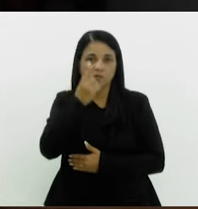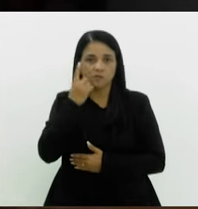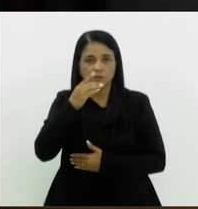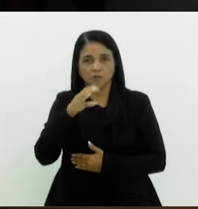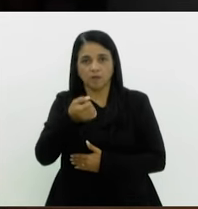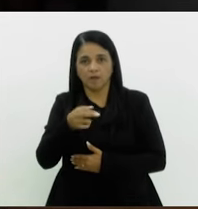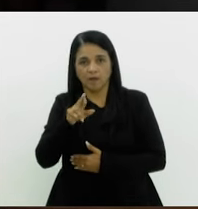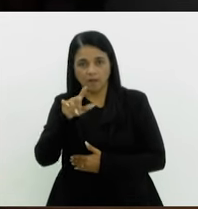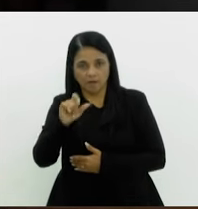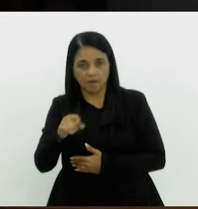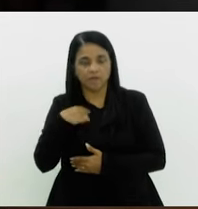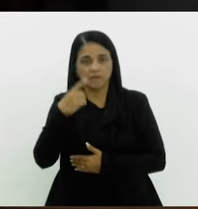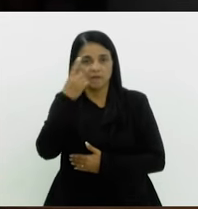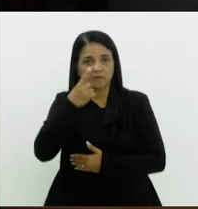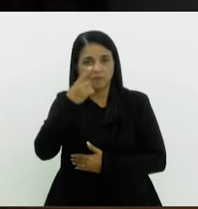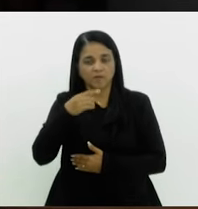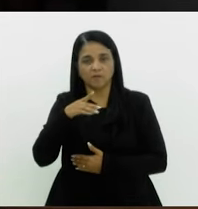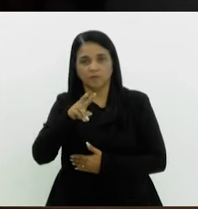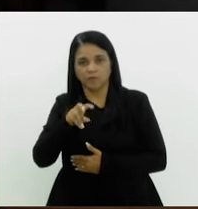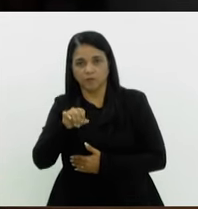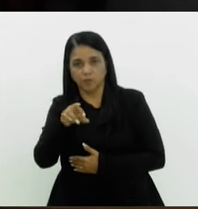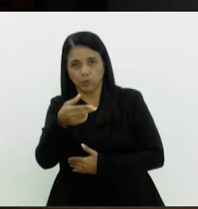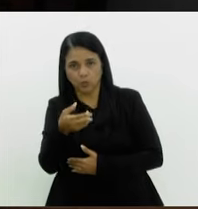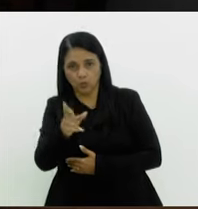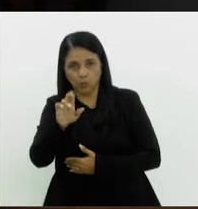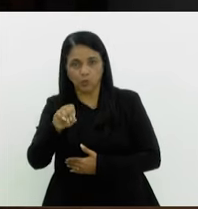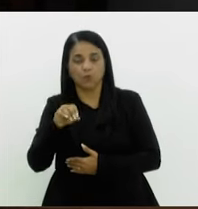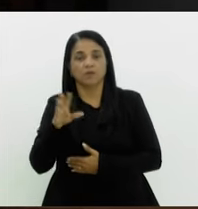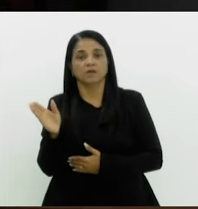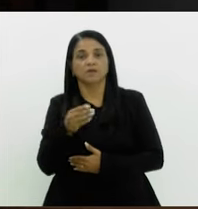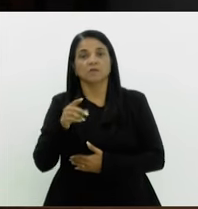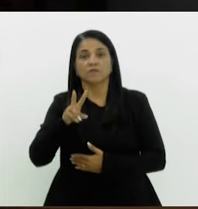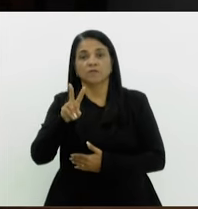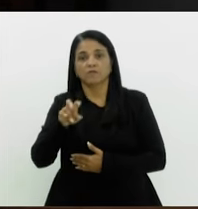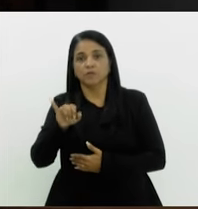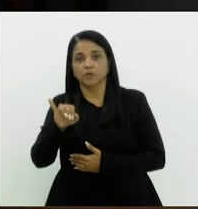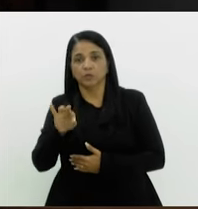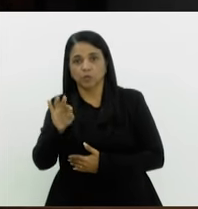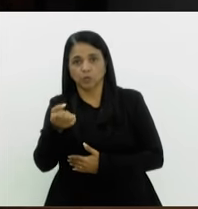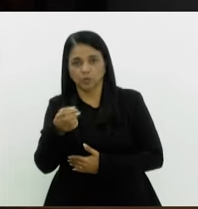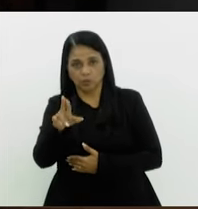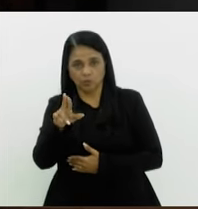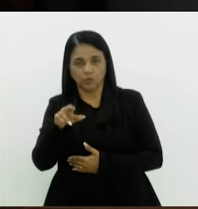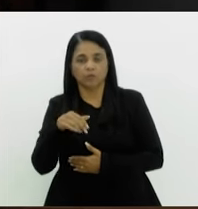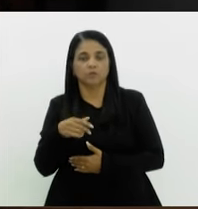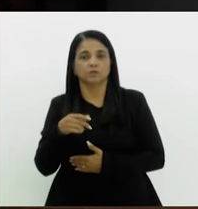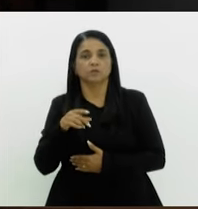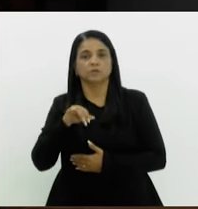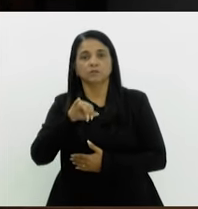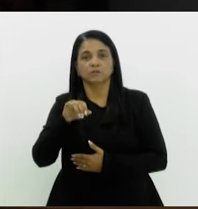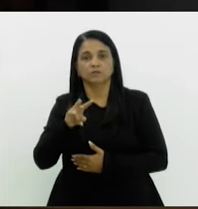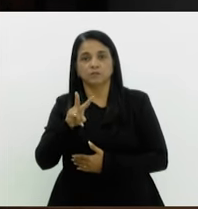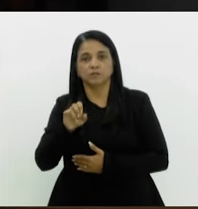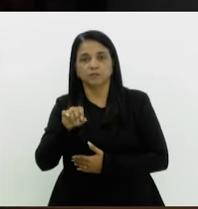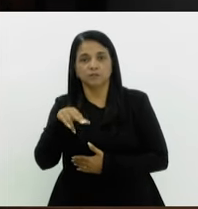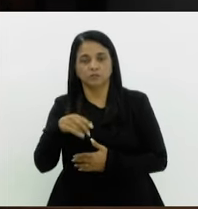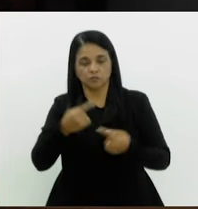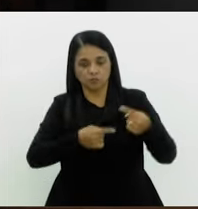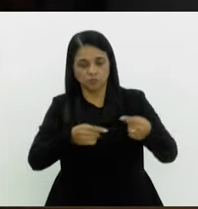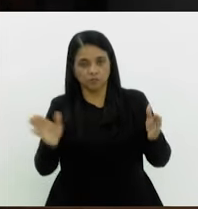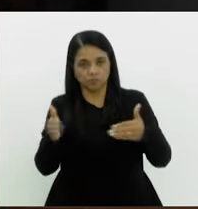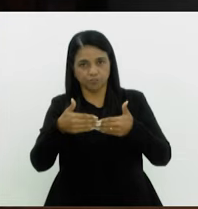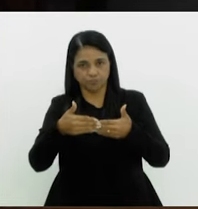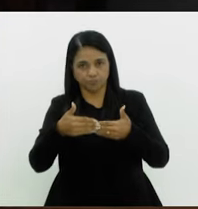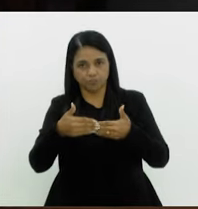Carla Machado, Vitor Júnior e Vinícius Cozzolino. Em discussão, não havendo quem queira discutir, encerrada